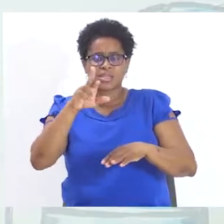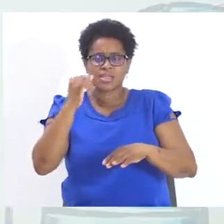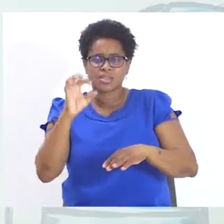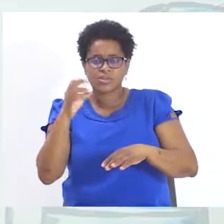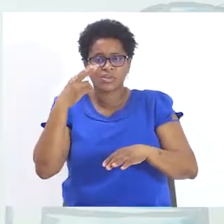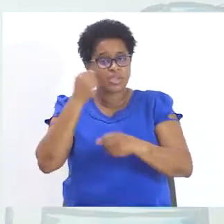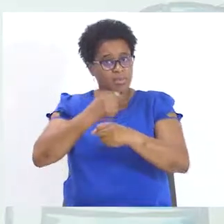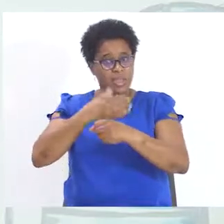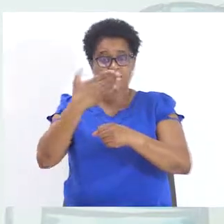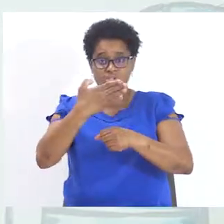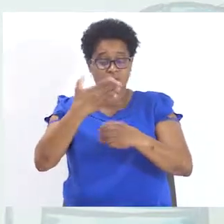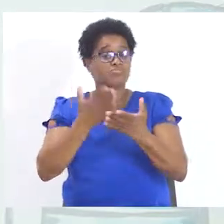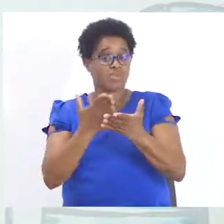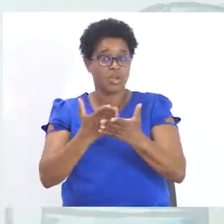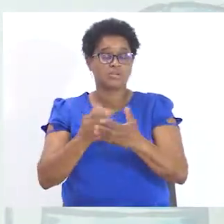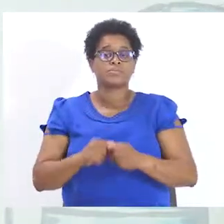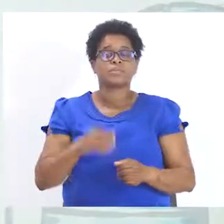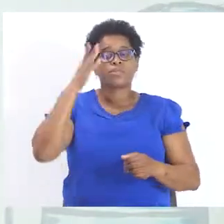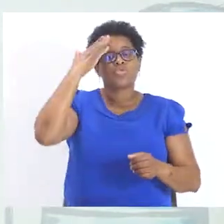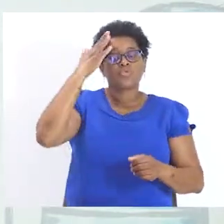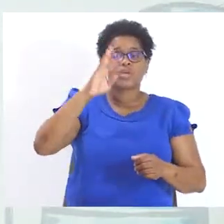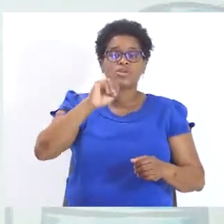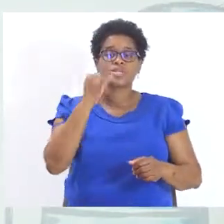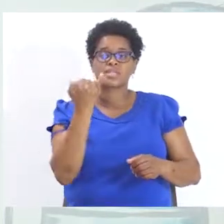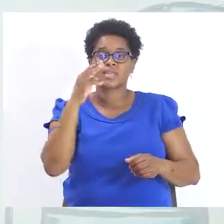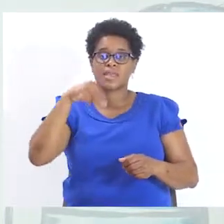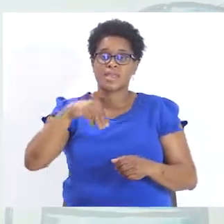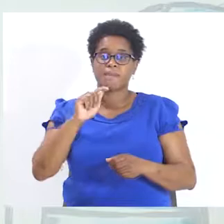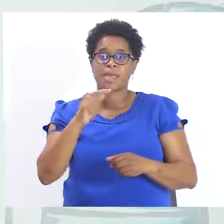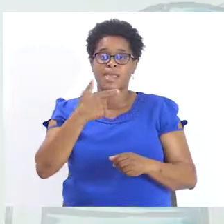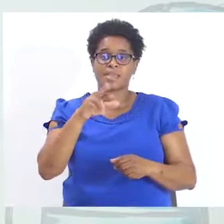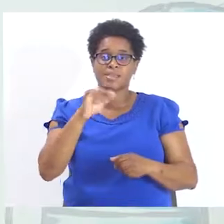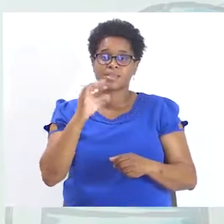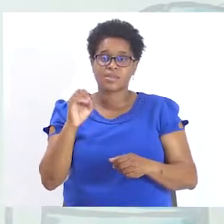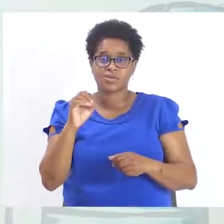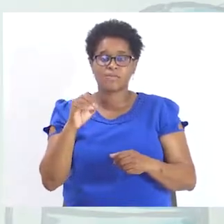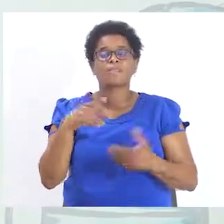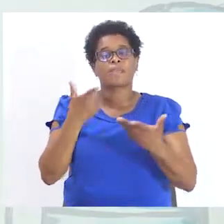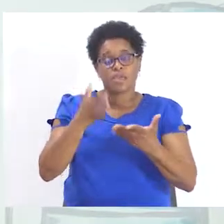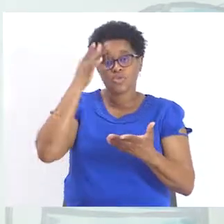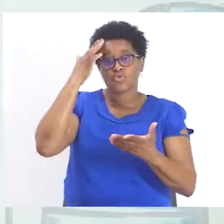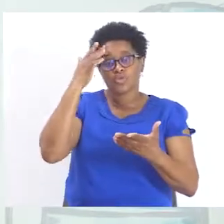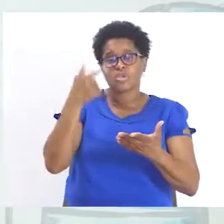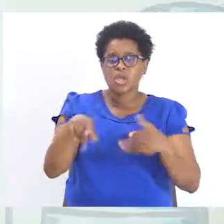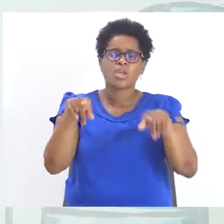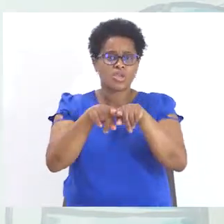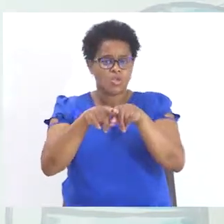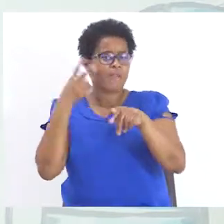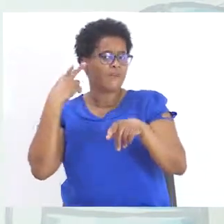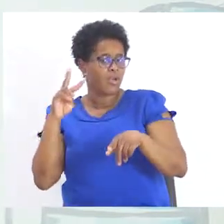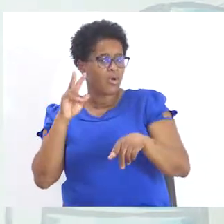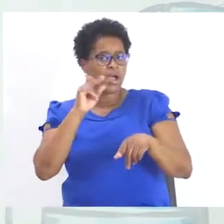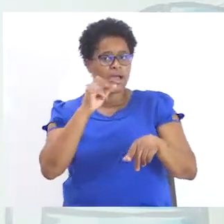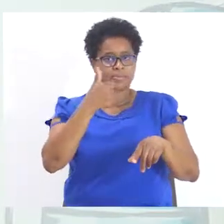ano. Números simétricos é definido da seguinte forma. São números que têm mesmo